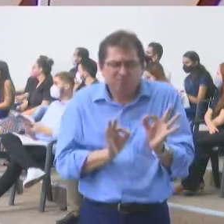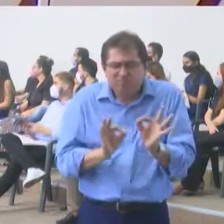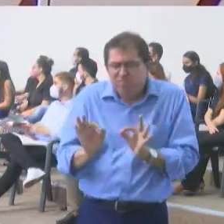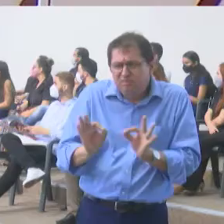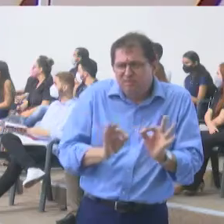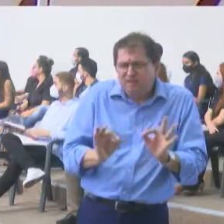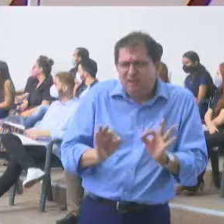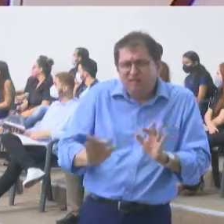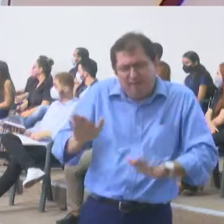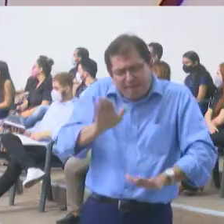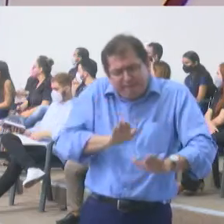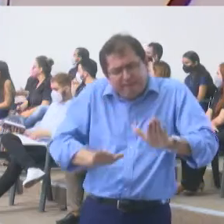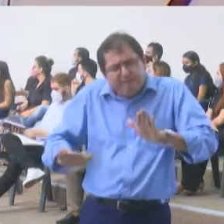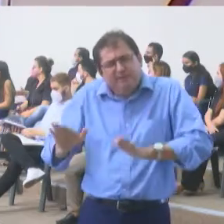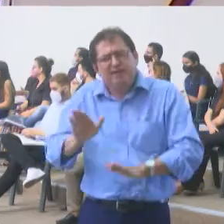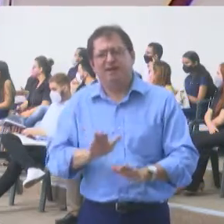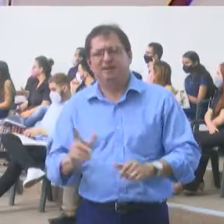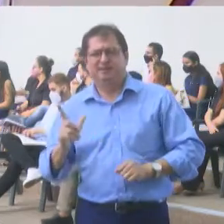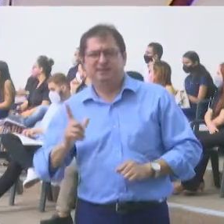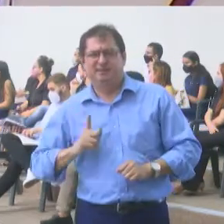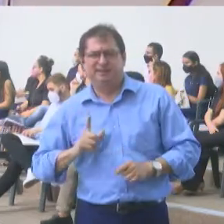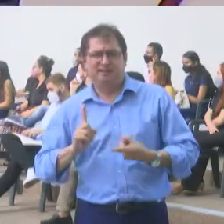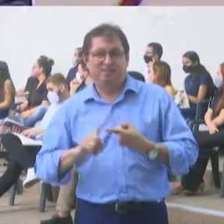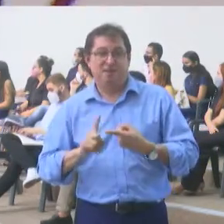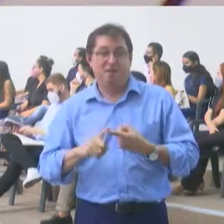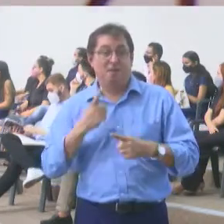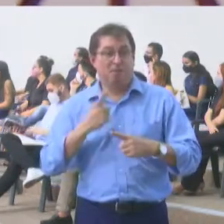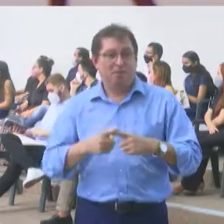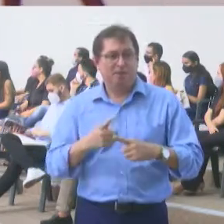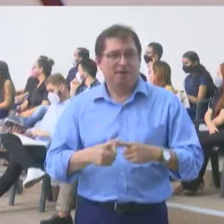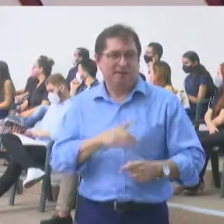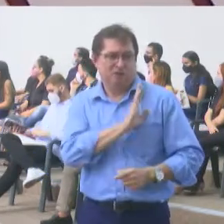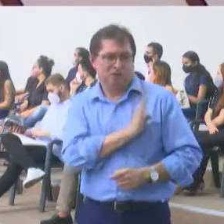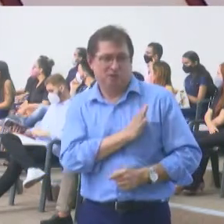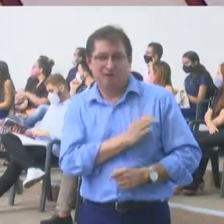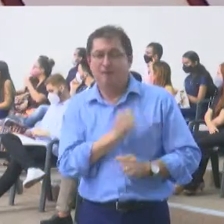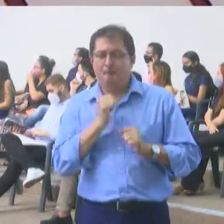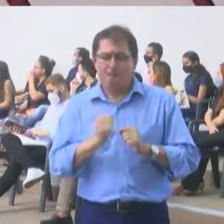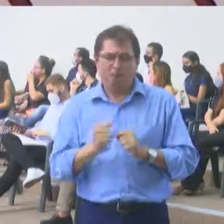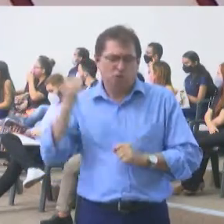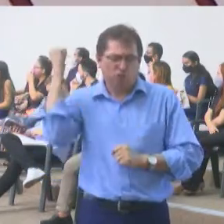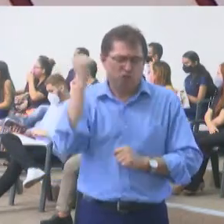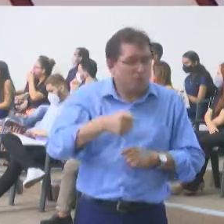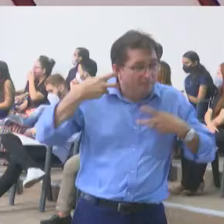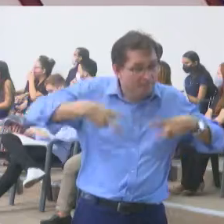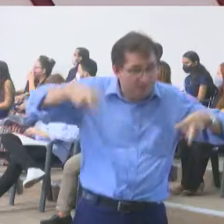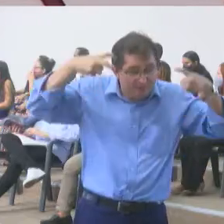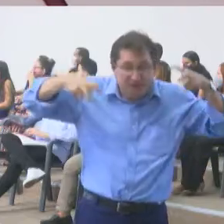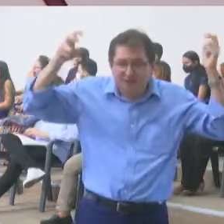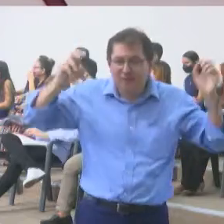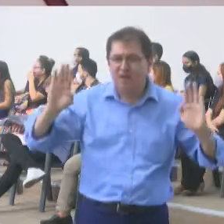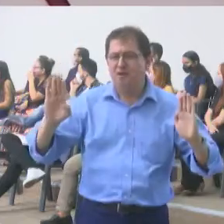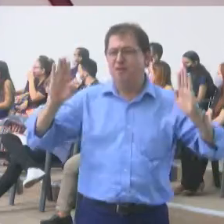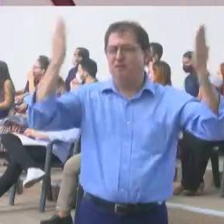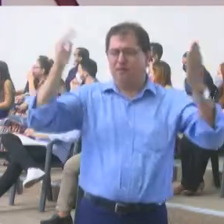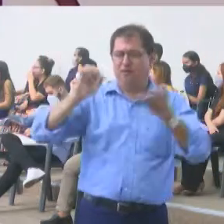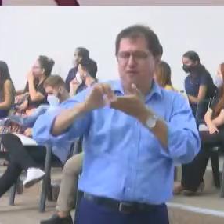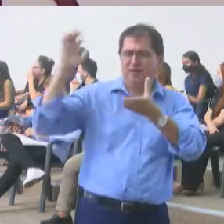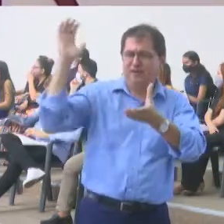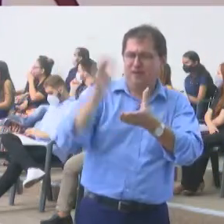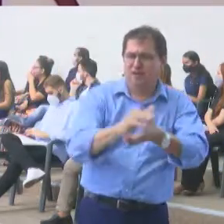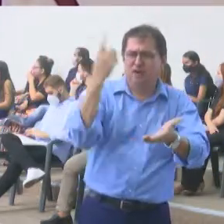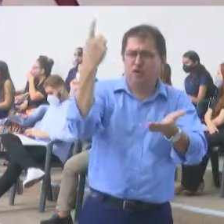frente do povo todo, mas dentro do coração dele Boaz está dizendo: pode matar o cordeiro, vai ter festa, vai ter casamento, está se